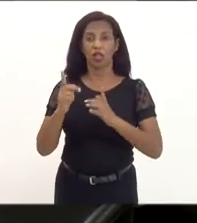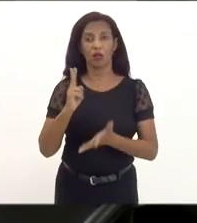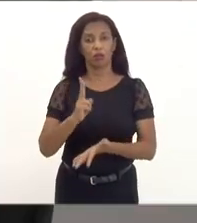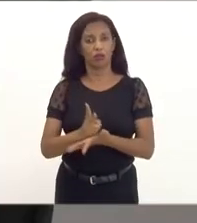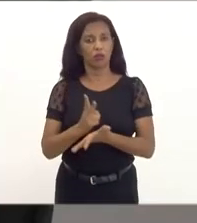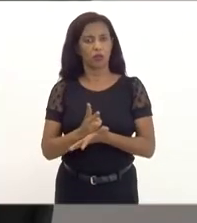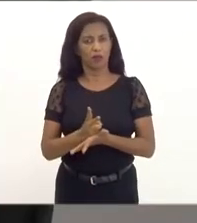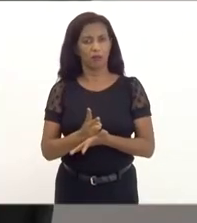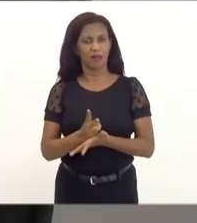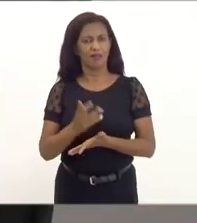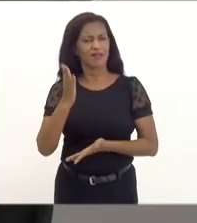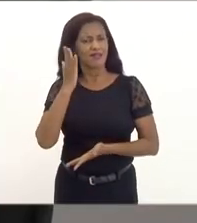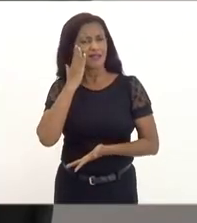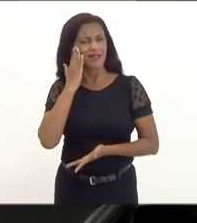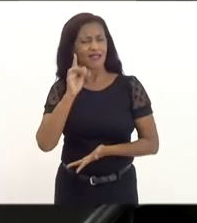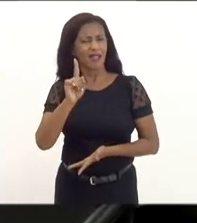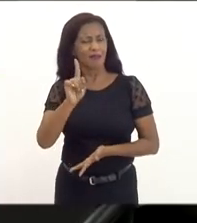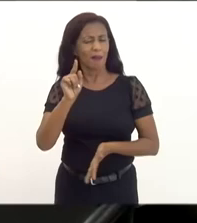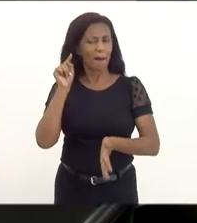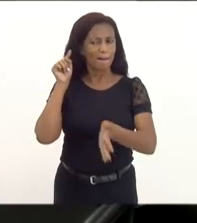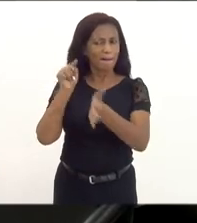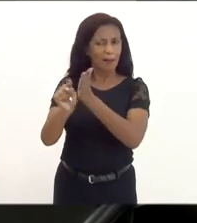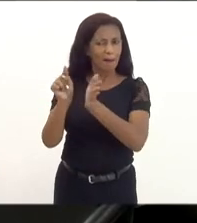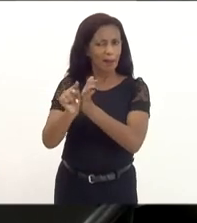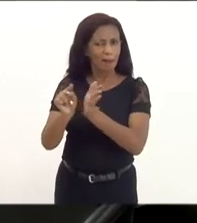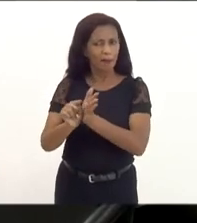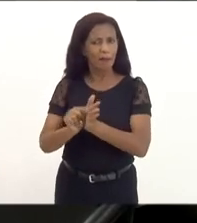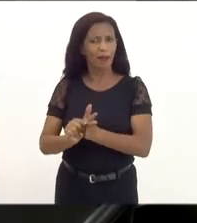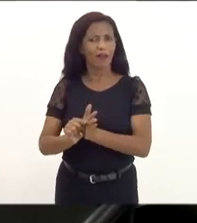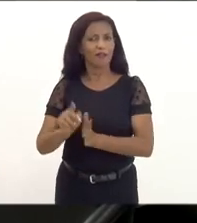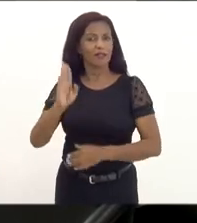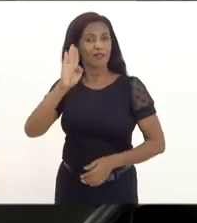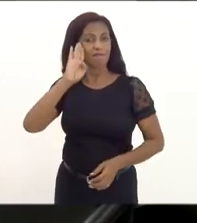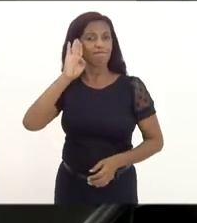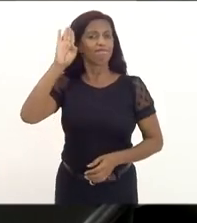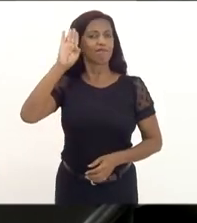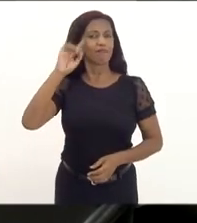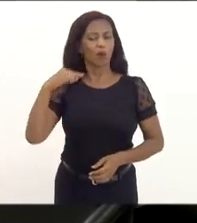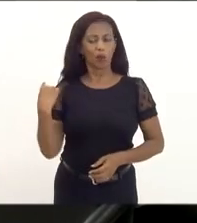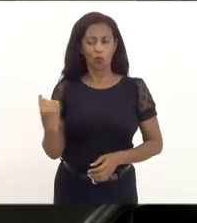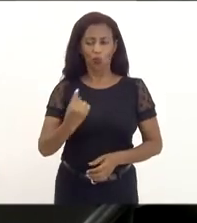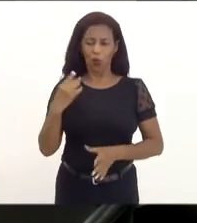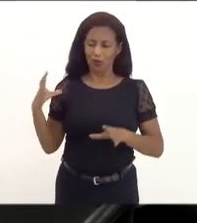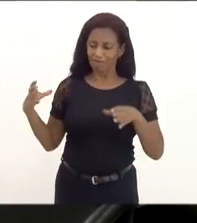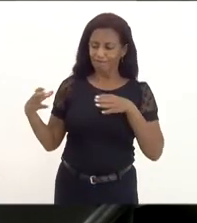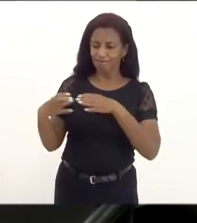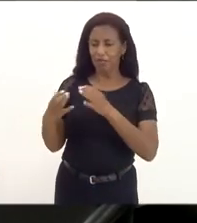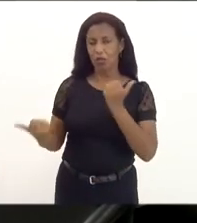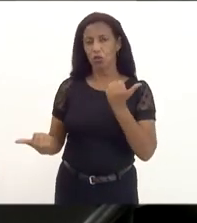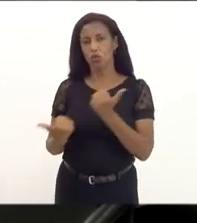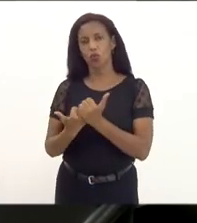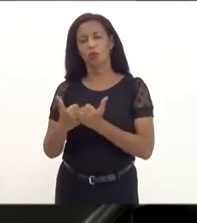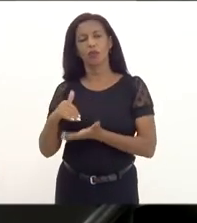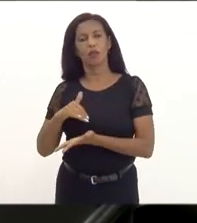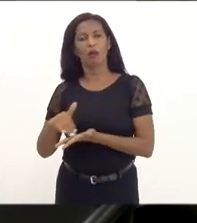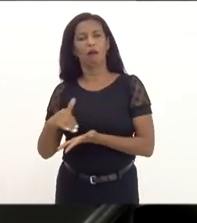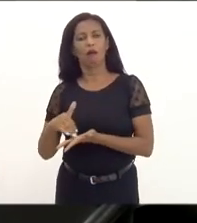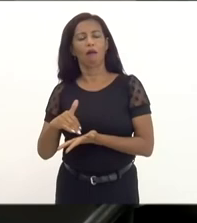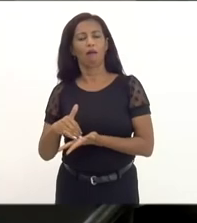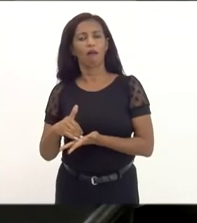sempre saiba que a senhora vai mandar perguntas será prioridade máxima da minha subsecretaria